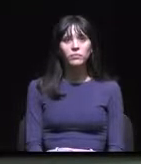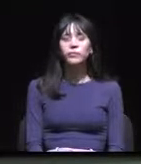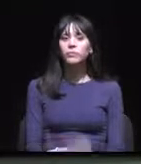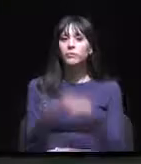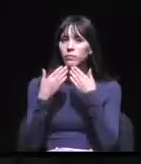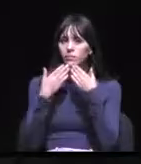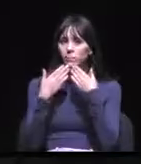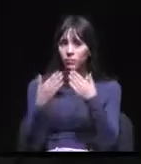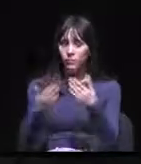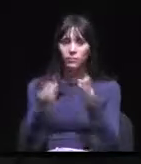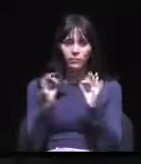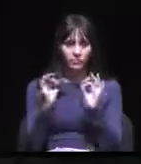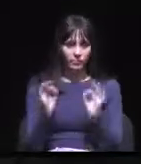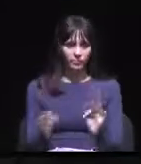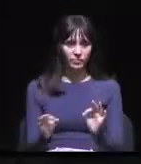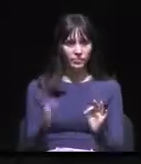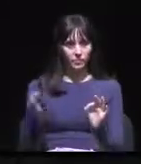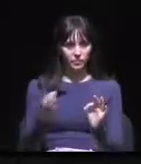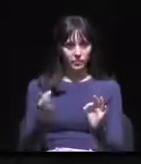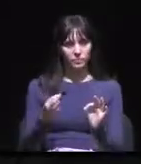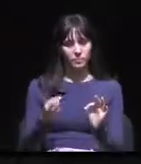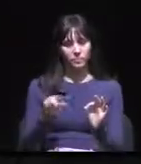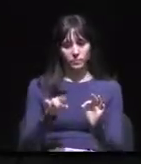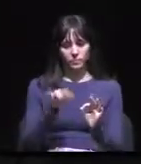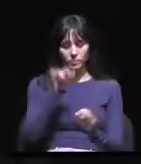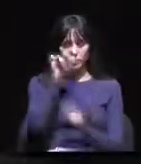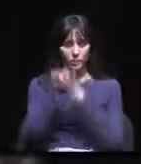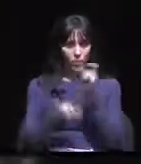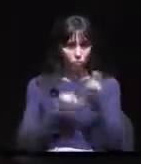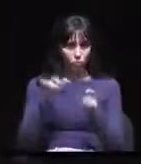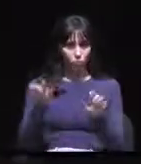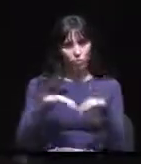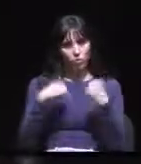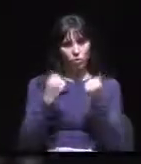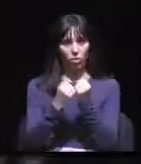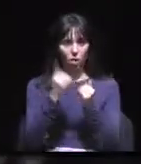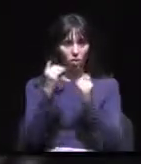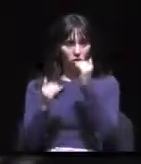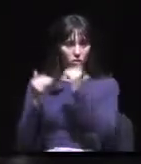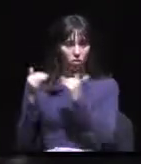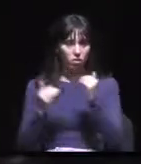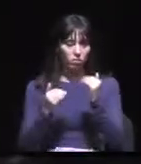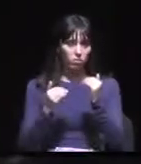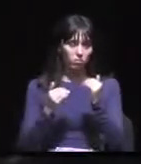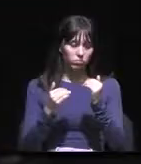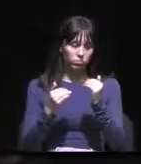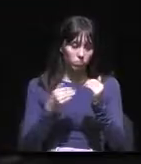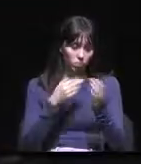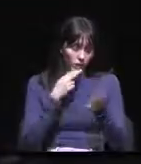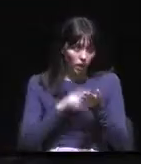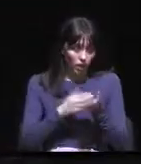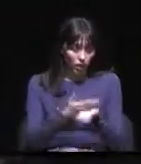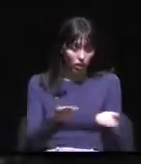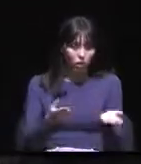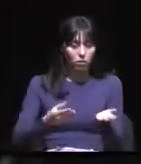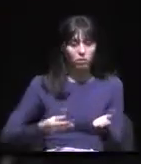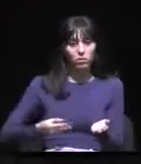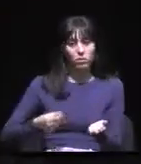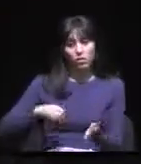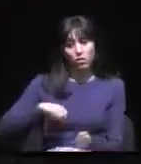Obrigado. Ora, sendo a condição social dos idosos uma realidade consensual e uma preocupação dos verdes, a qual todos